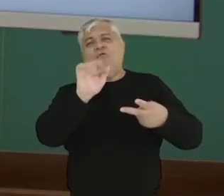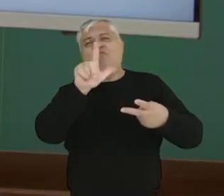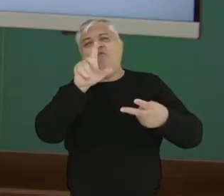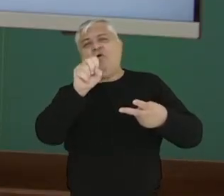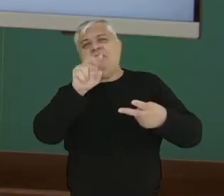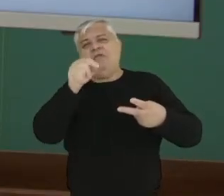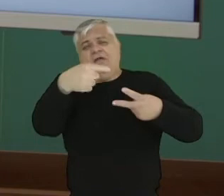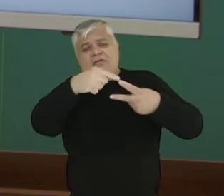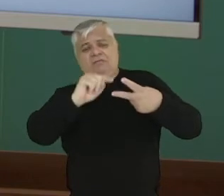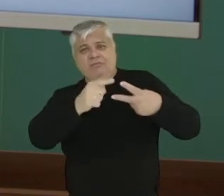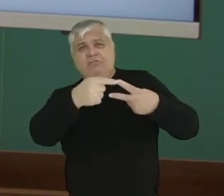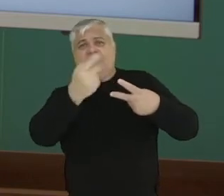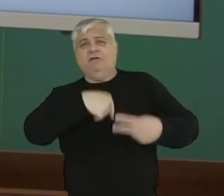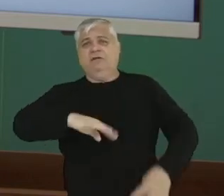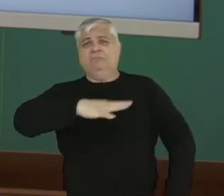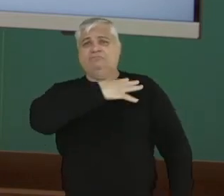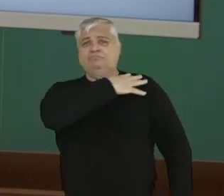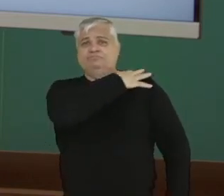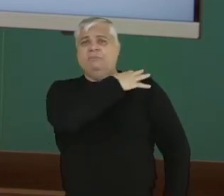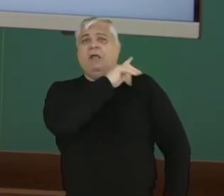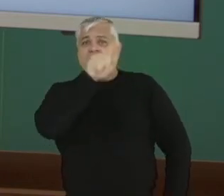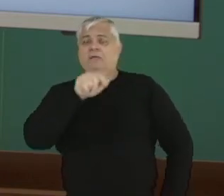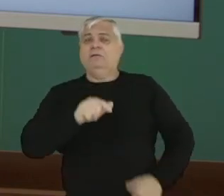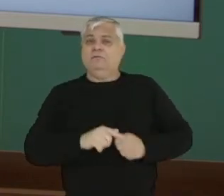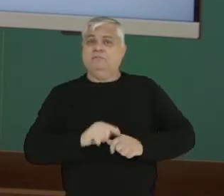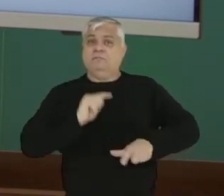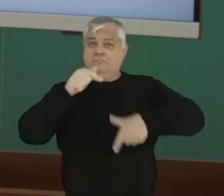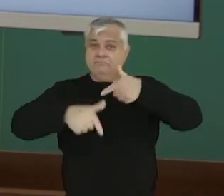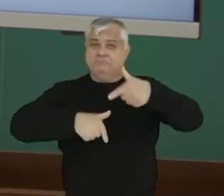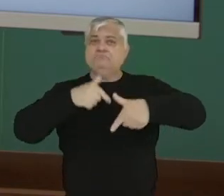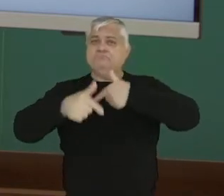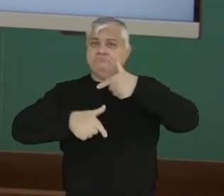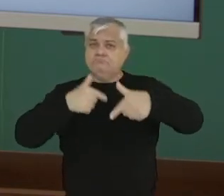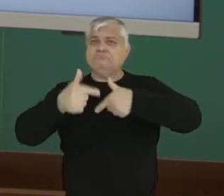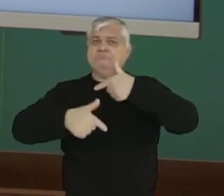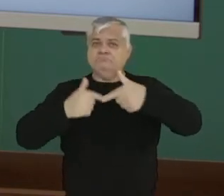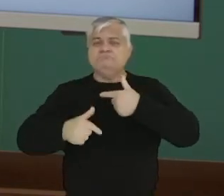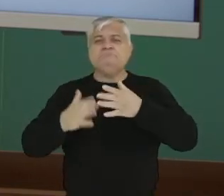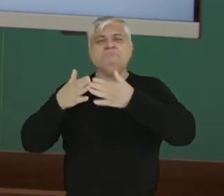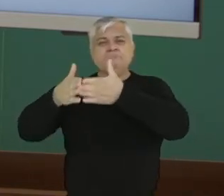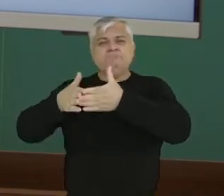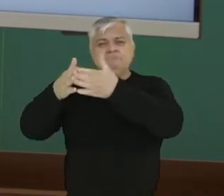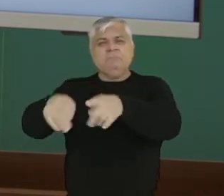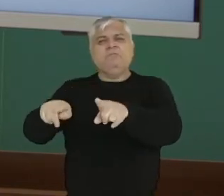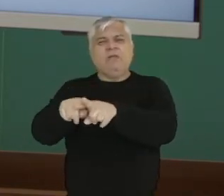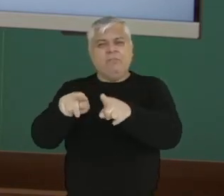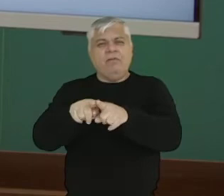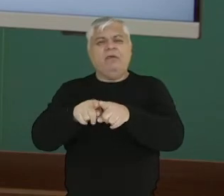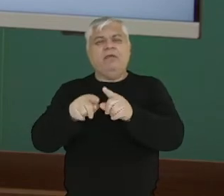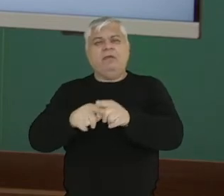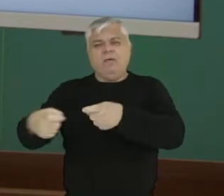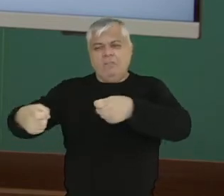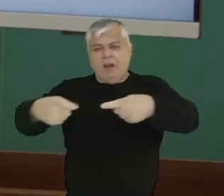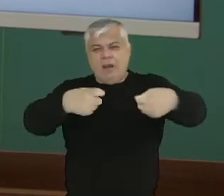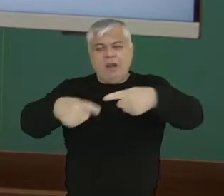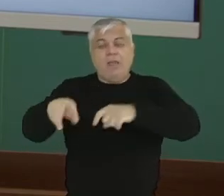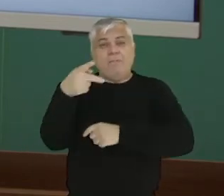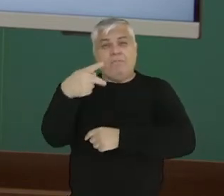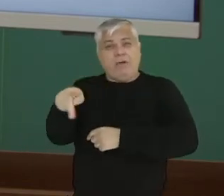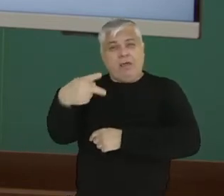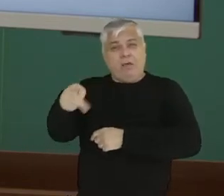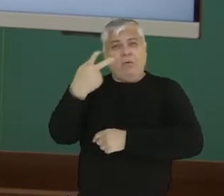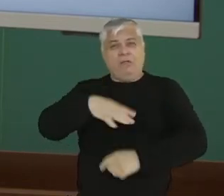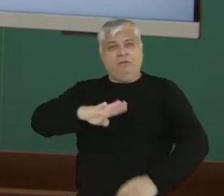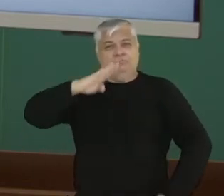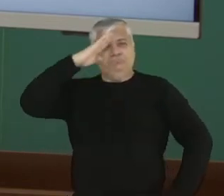Brasileiro, a Marinha do Brasil, atuou em diversas batalhas na Guerra do Paraguai. O Exército